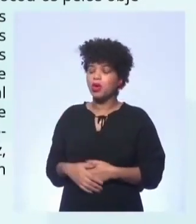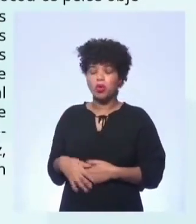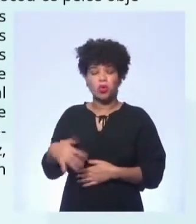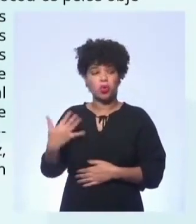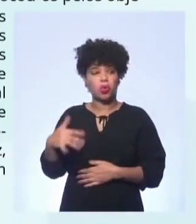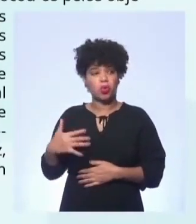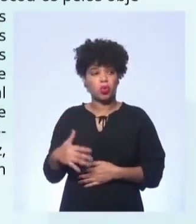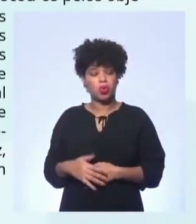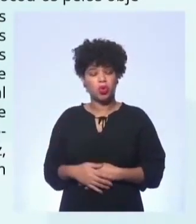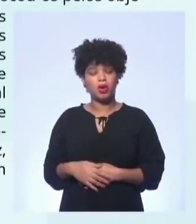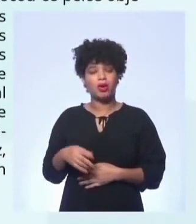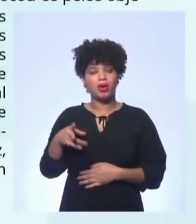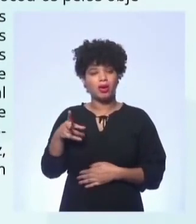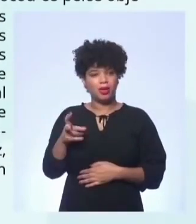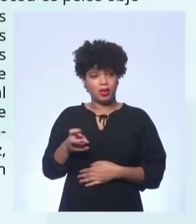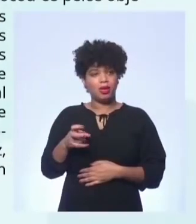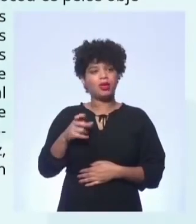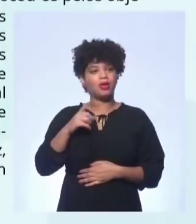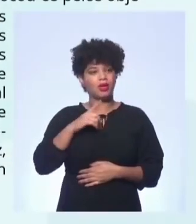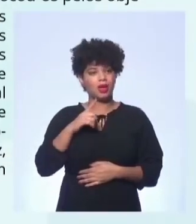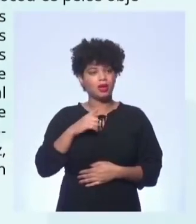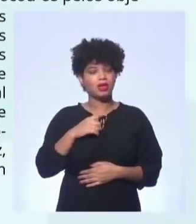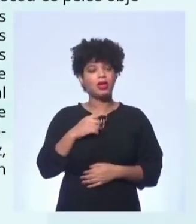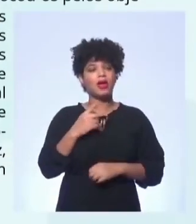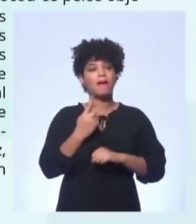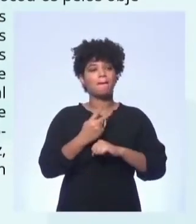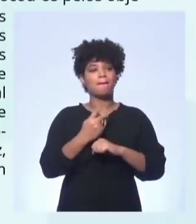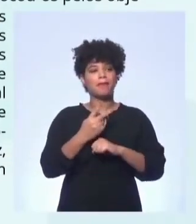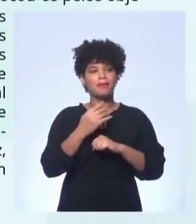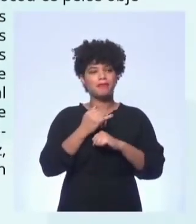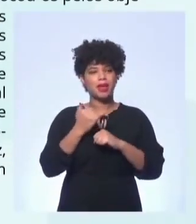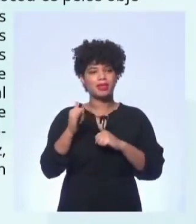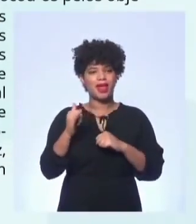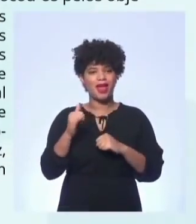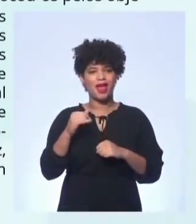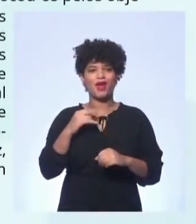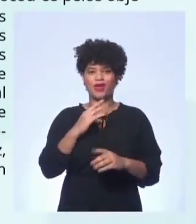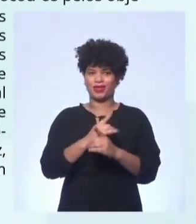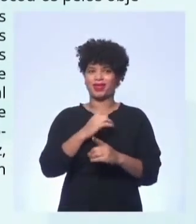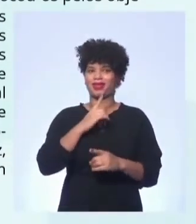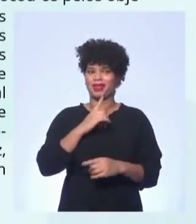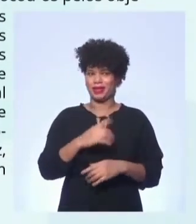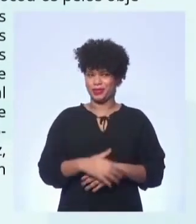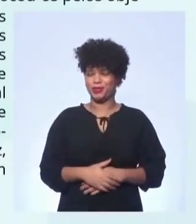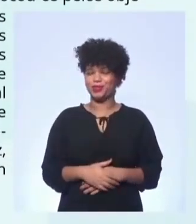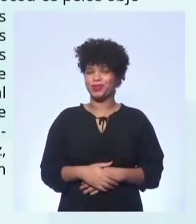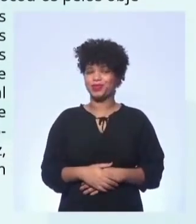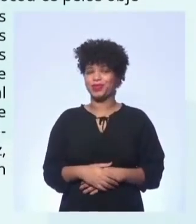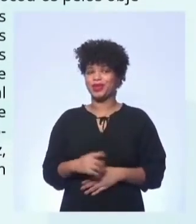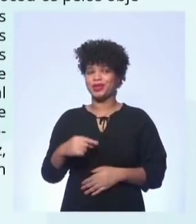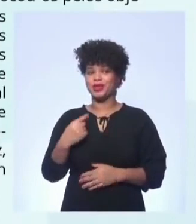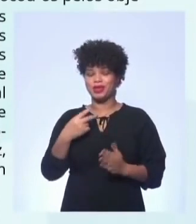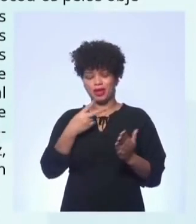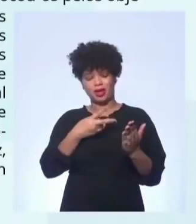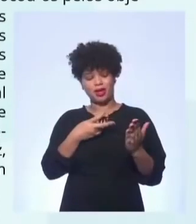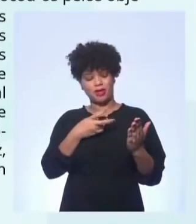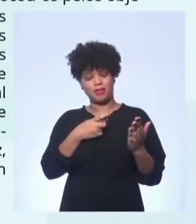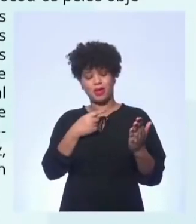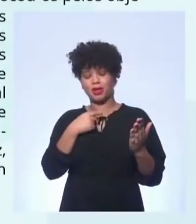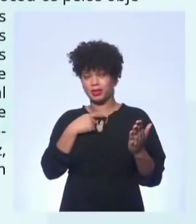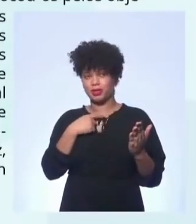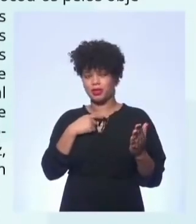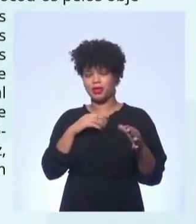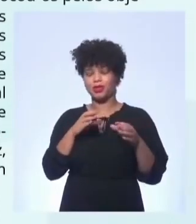objetos reconhecidos, os metais preciosos. Fez-se curioso e absurdo